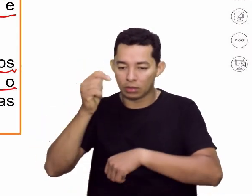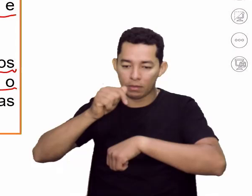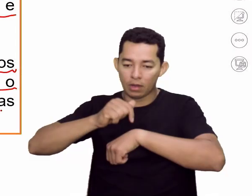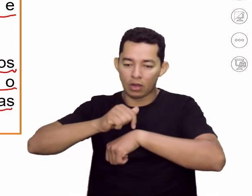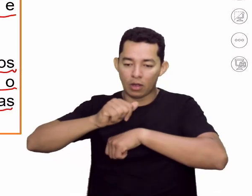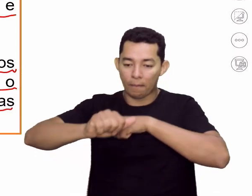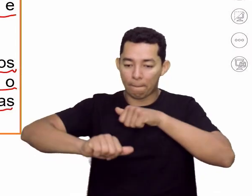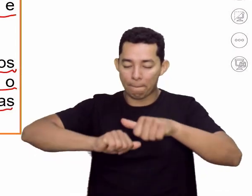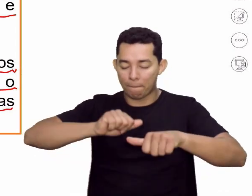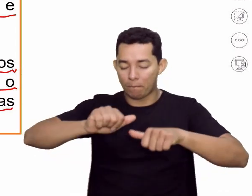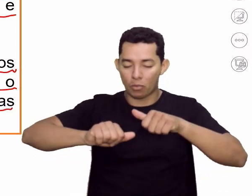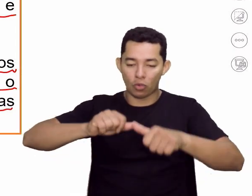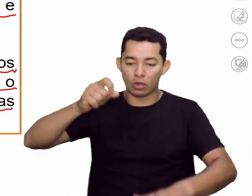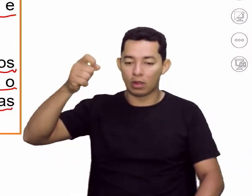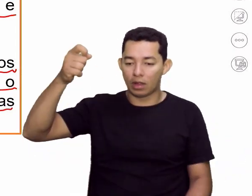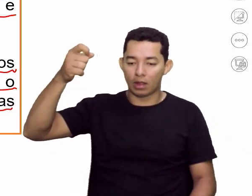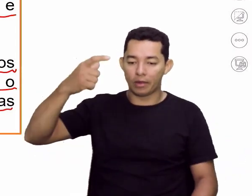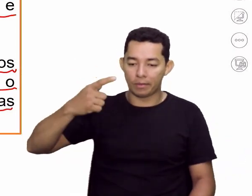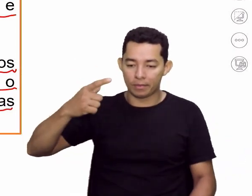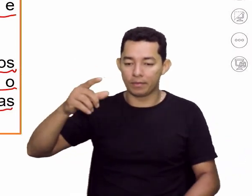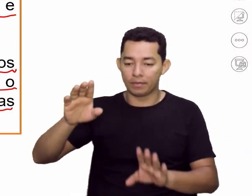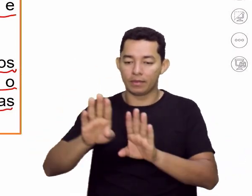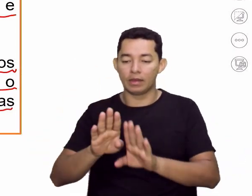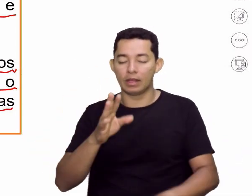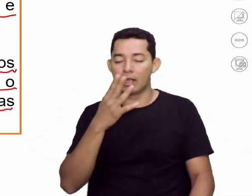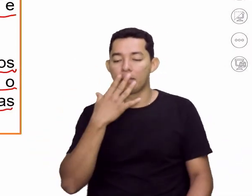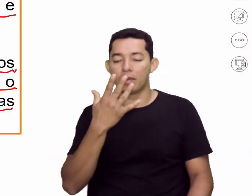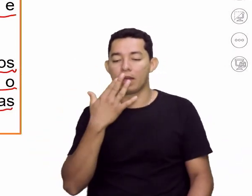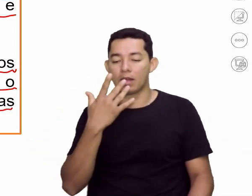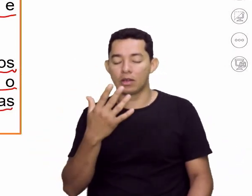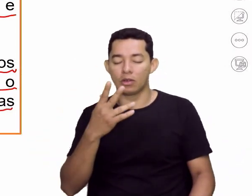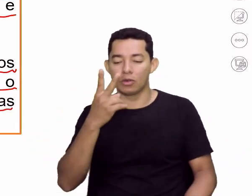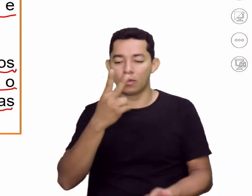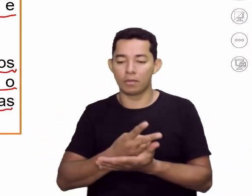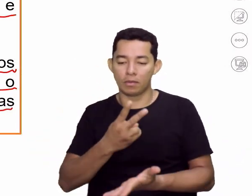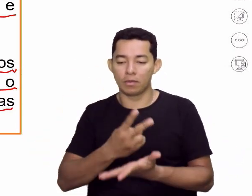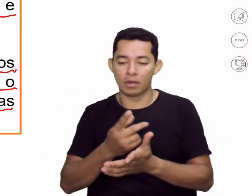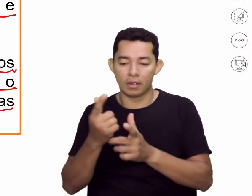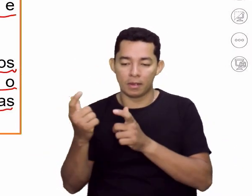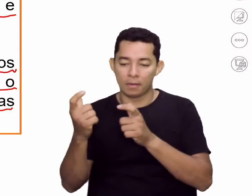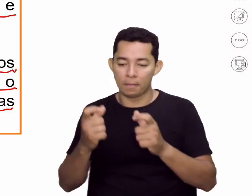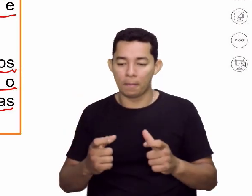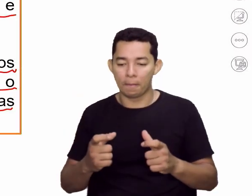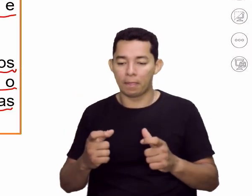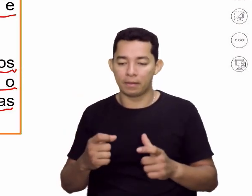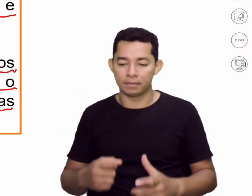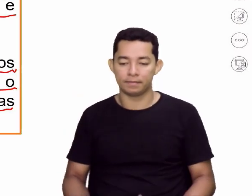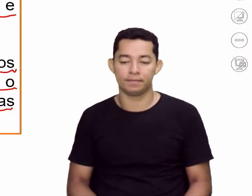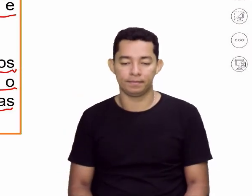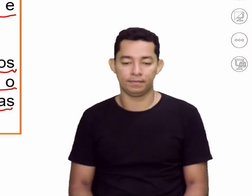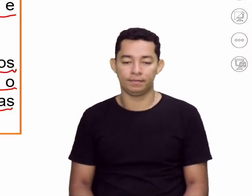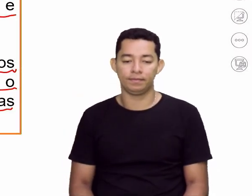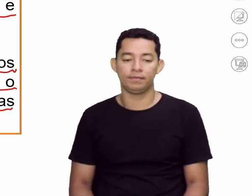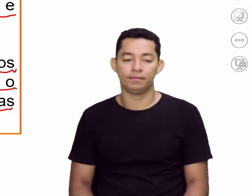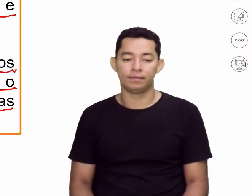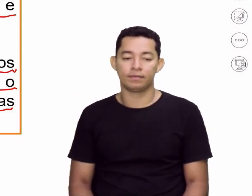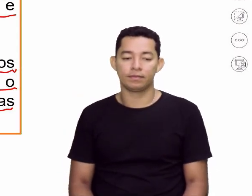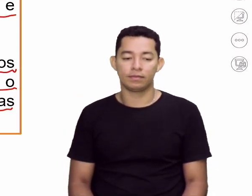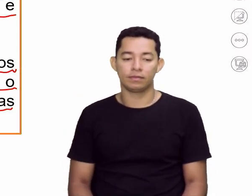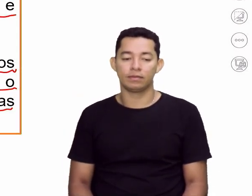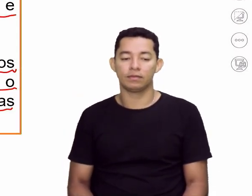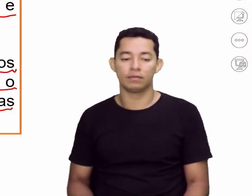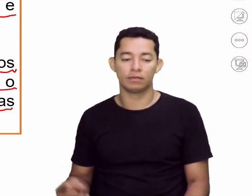a luminosidade e as cores de um mesmo cenário. Viu aí essa experiência aí? Olha aqui os